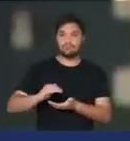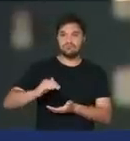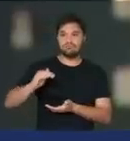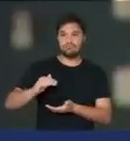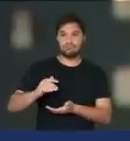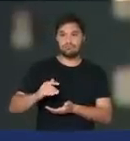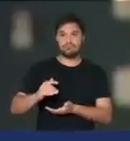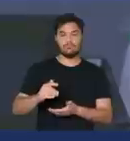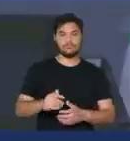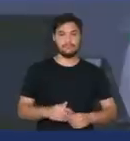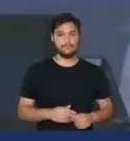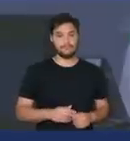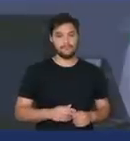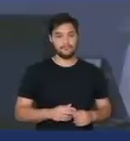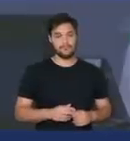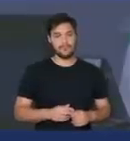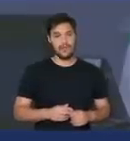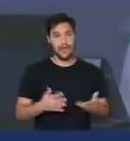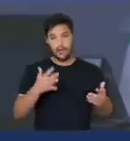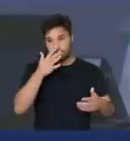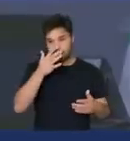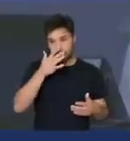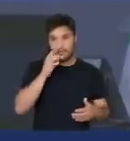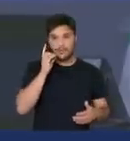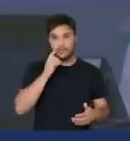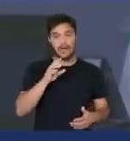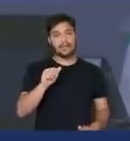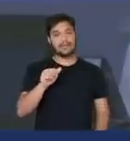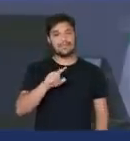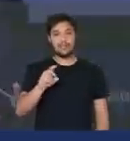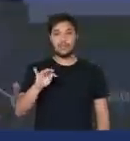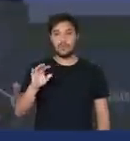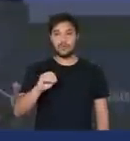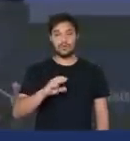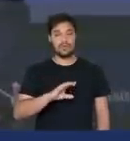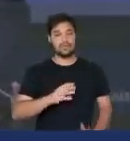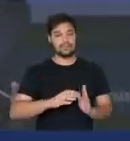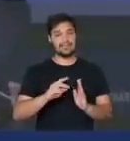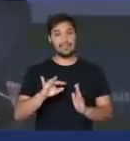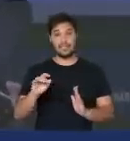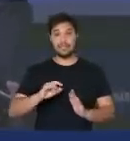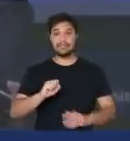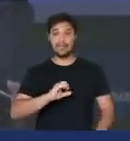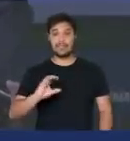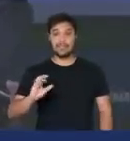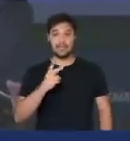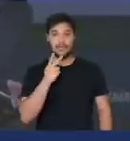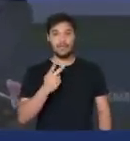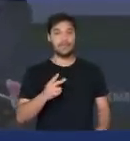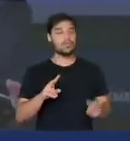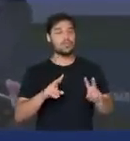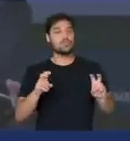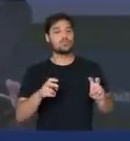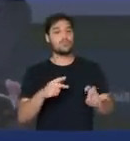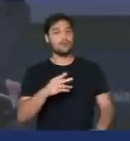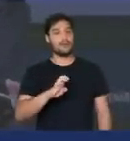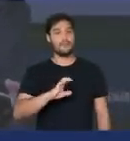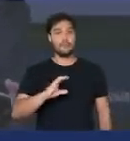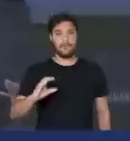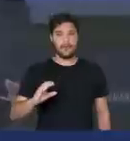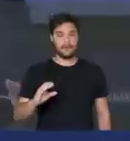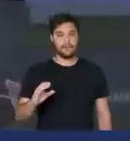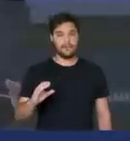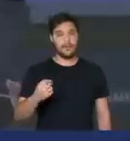financiamento. Ouvimos então a deputada Carmen Zanotto, do Cidadania de Santa Catarina, falando sobre essa proposta de emenda